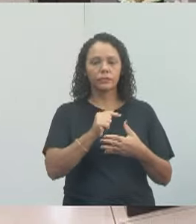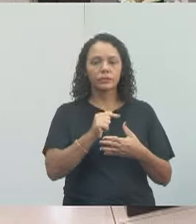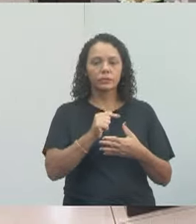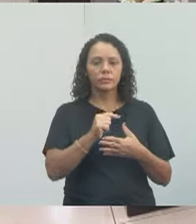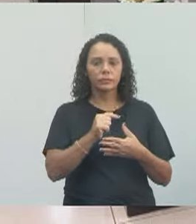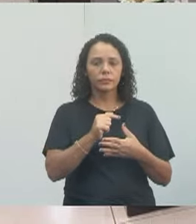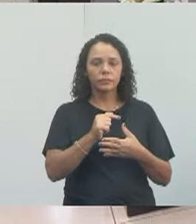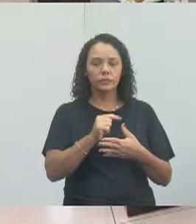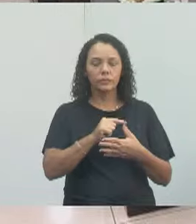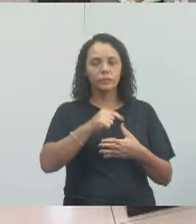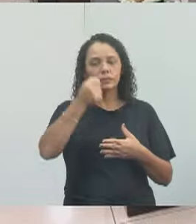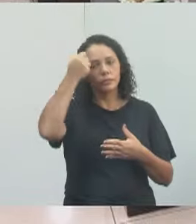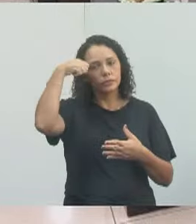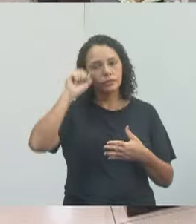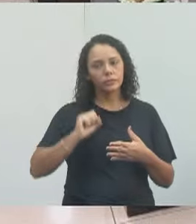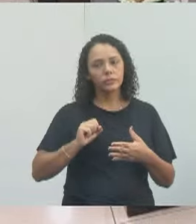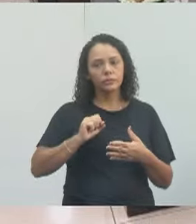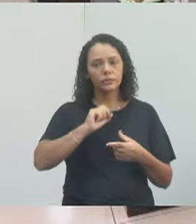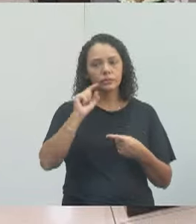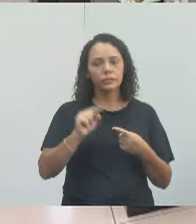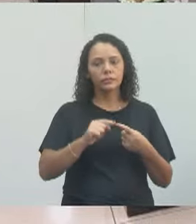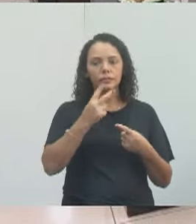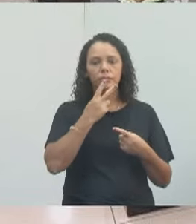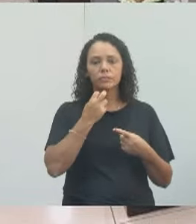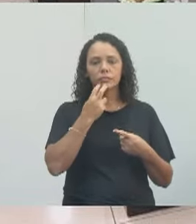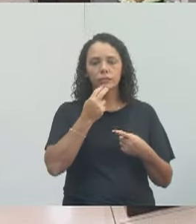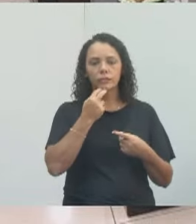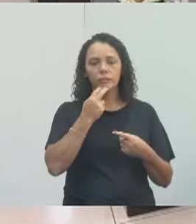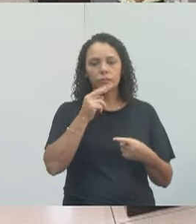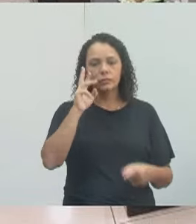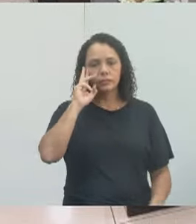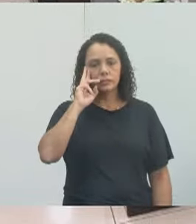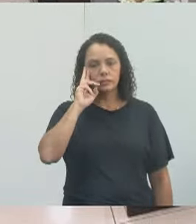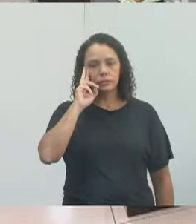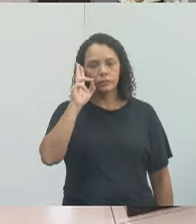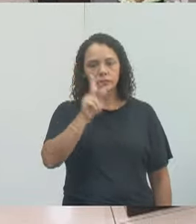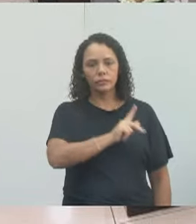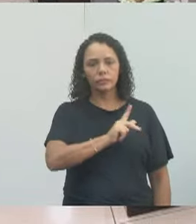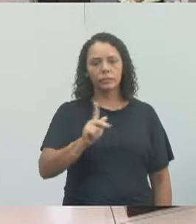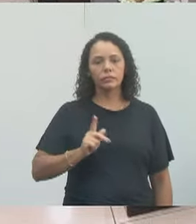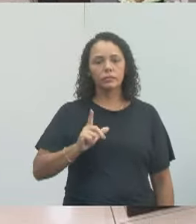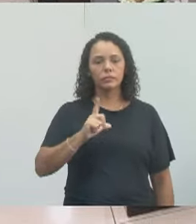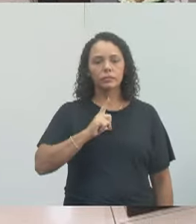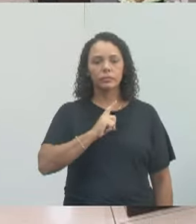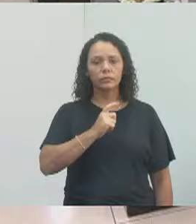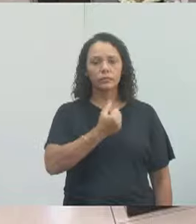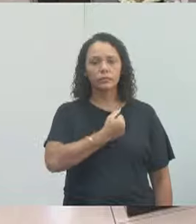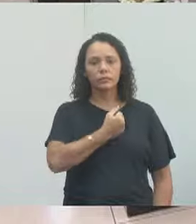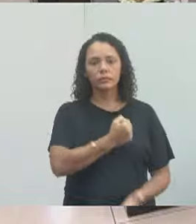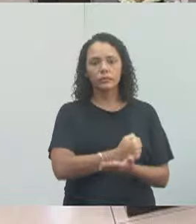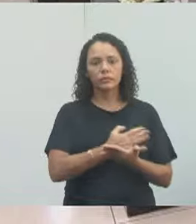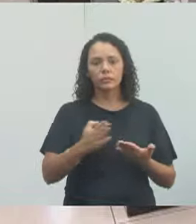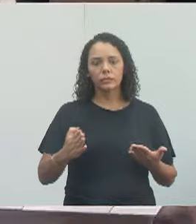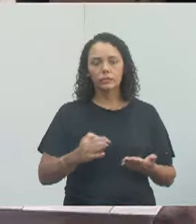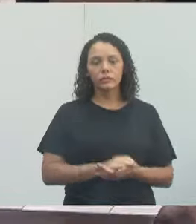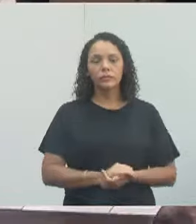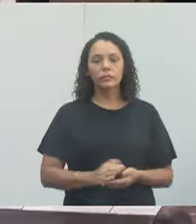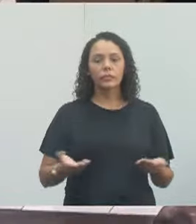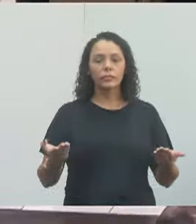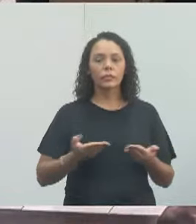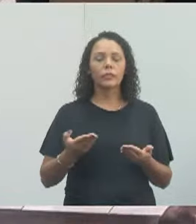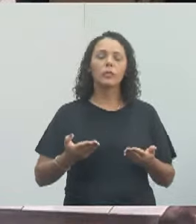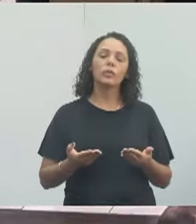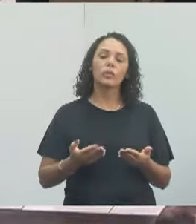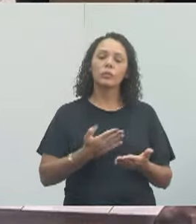Timóteo Sônia patas amizade e Valmir do parque Meia luua temos quórum senhor presidente neste instante